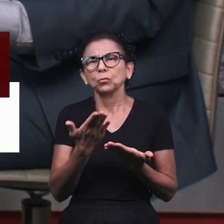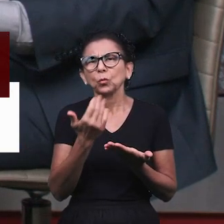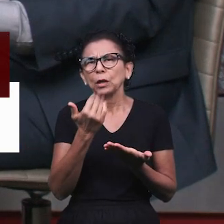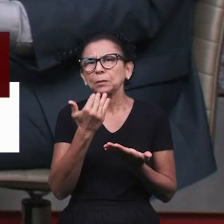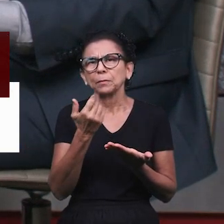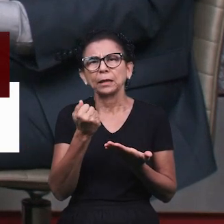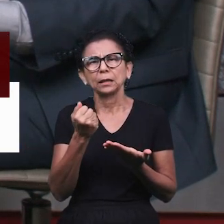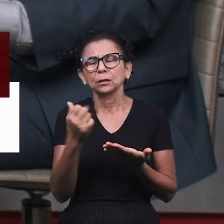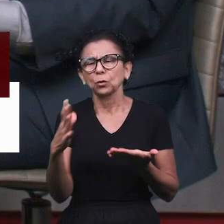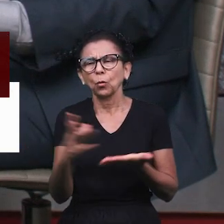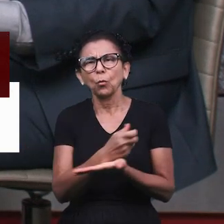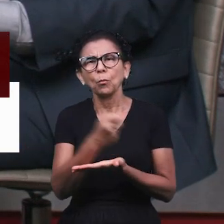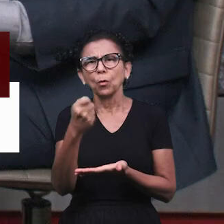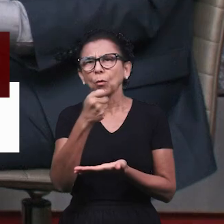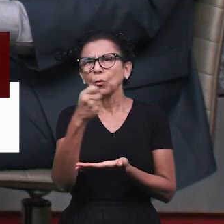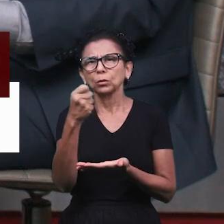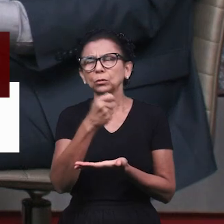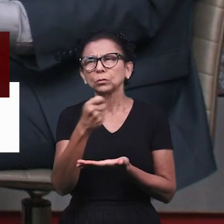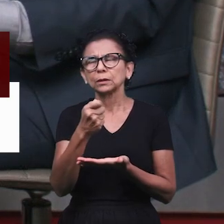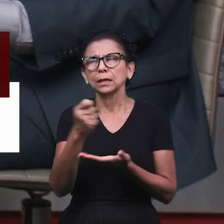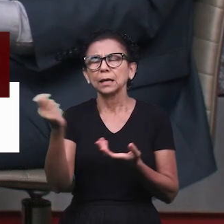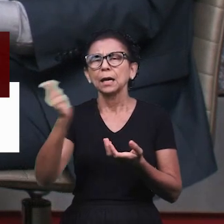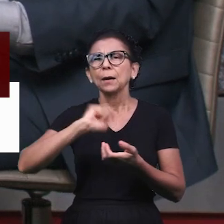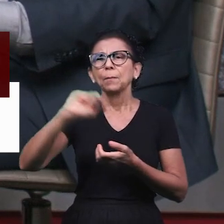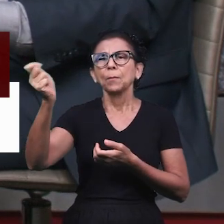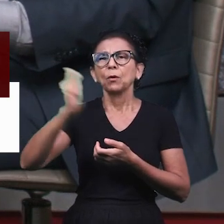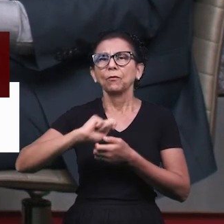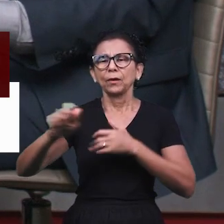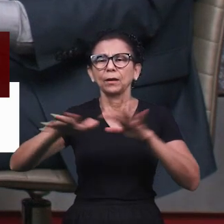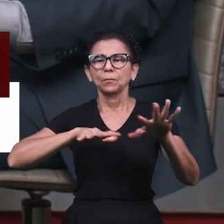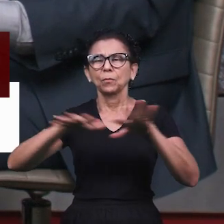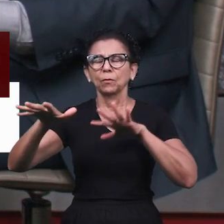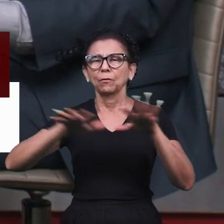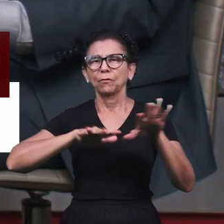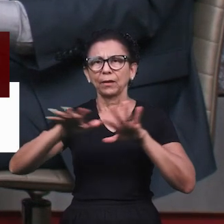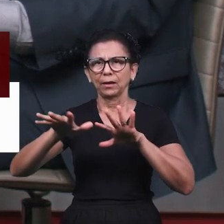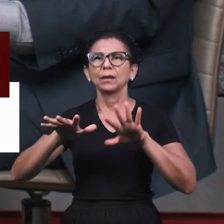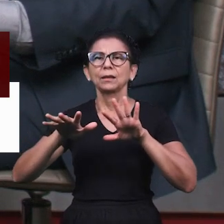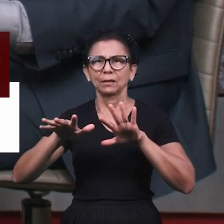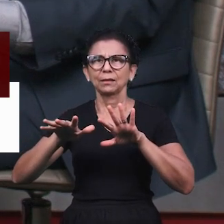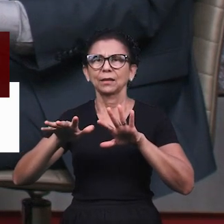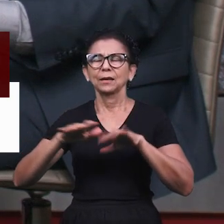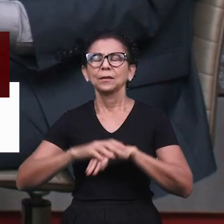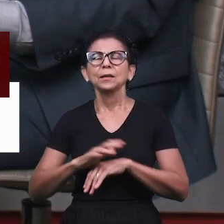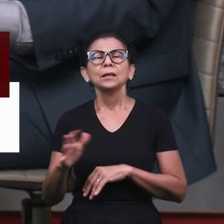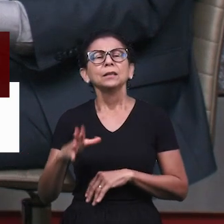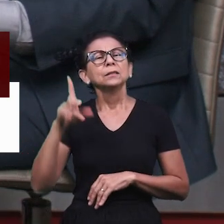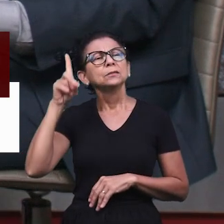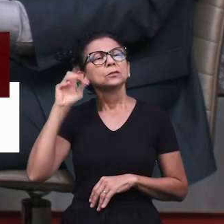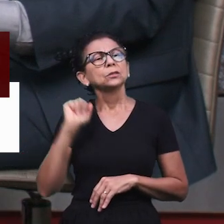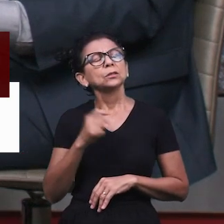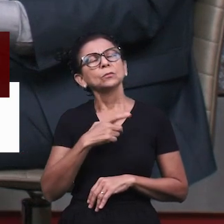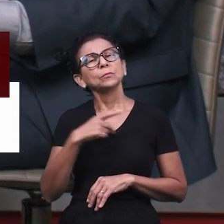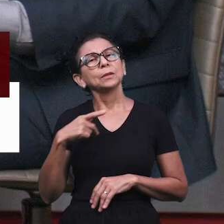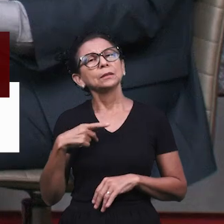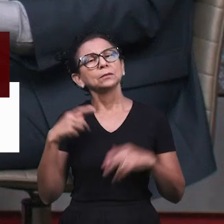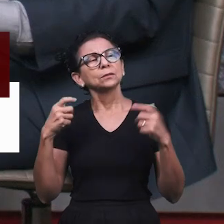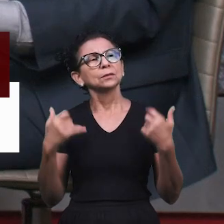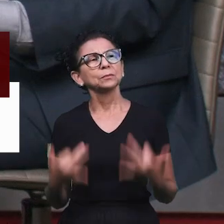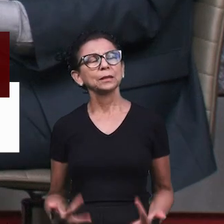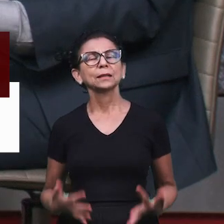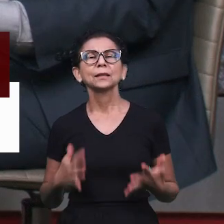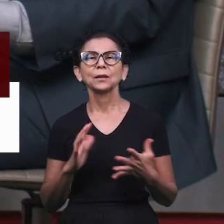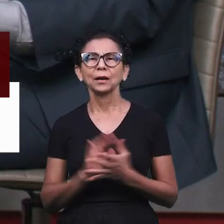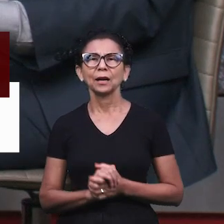de quem não entendeu isso, eu me lembro que uma vez um pastor explicando isso na igreja, e ele fez um movimento que era isso mesmo,